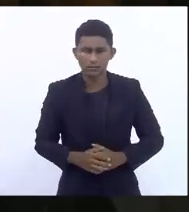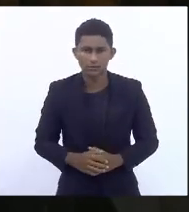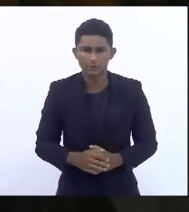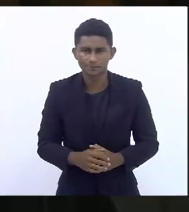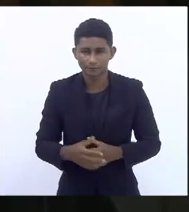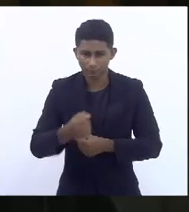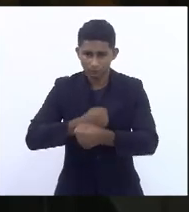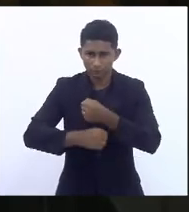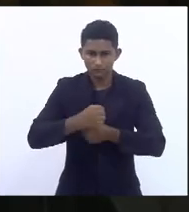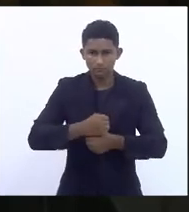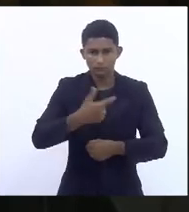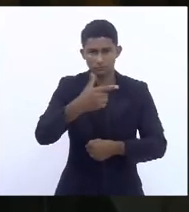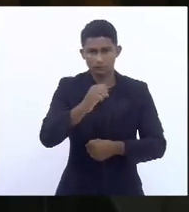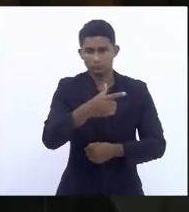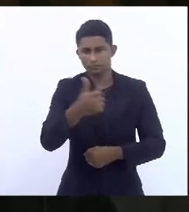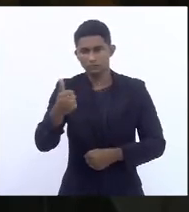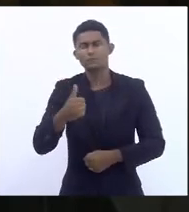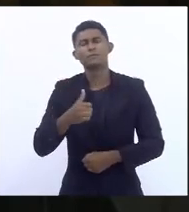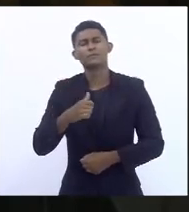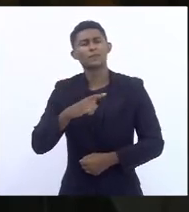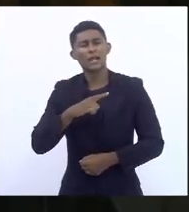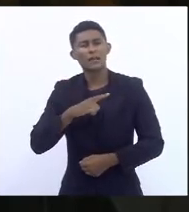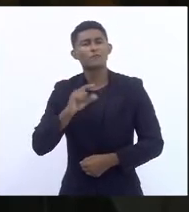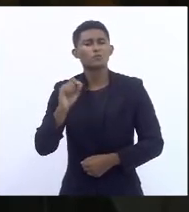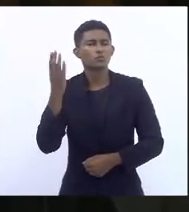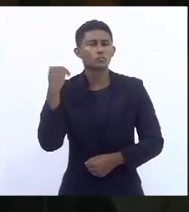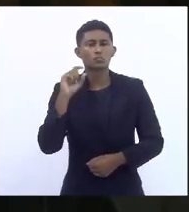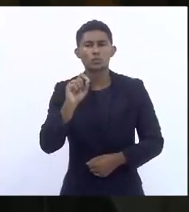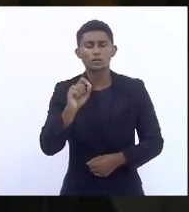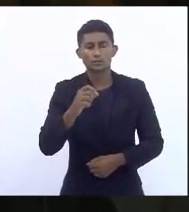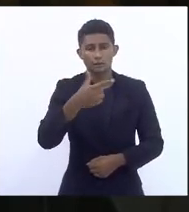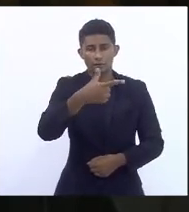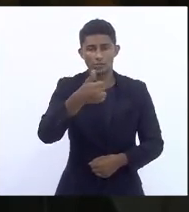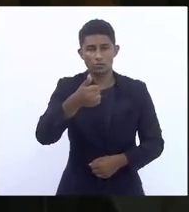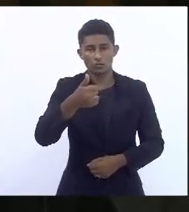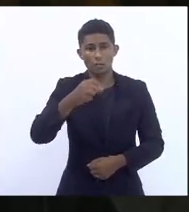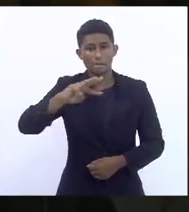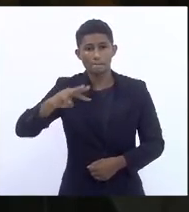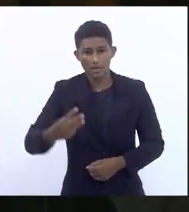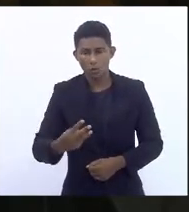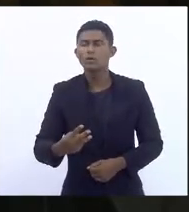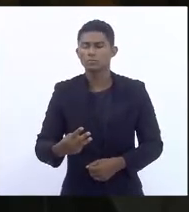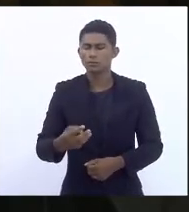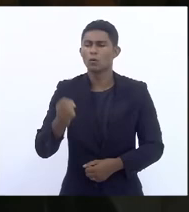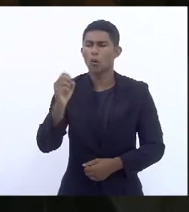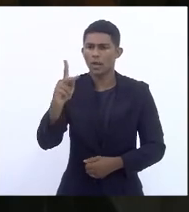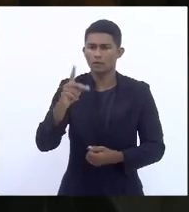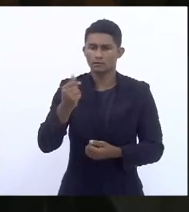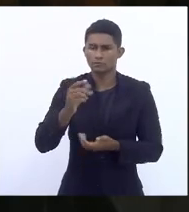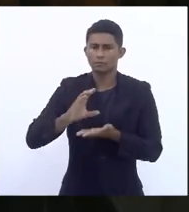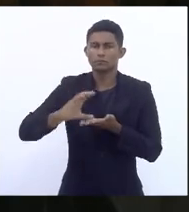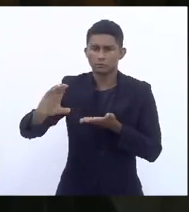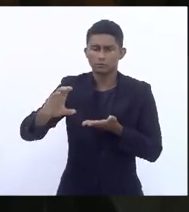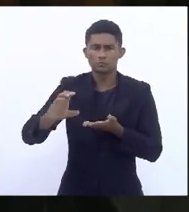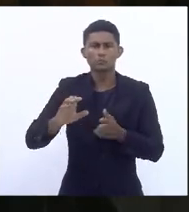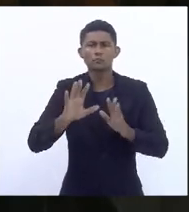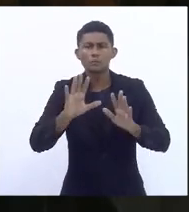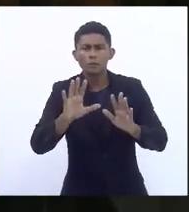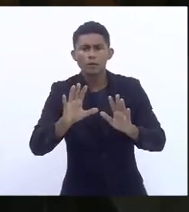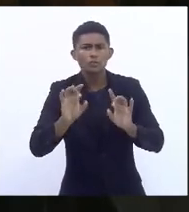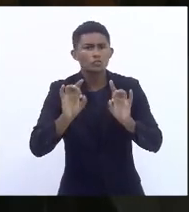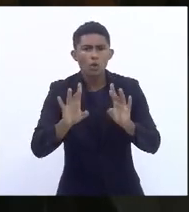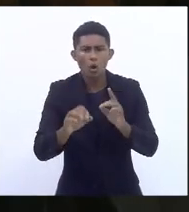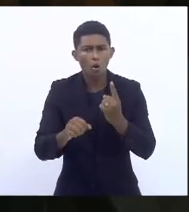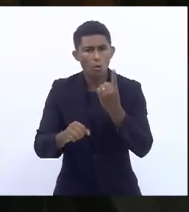em 2021 teve 21 milhões autorizados para execução do programa, 21 milhões, dos quais apenas 1